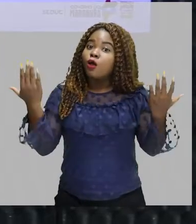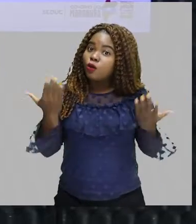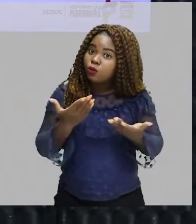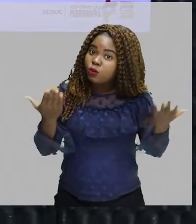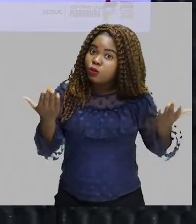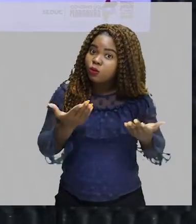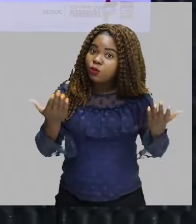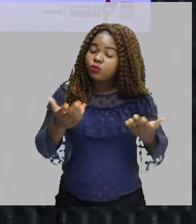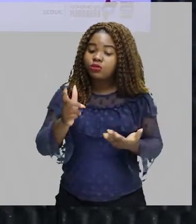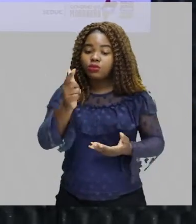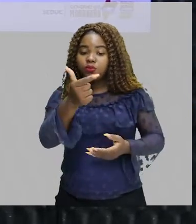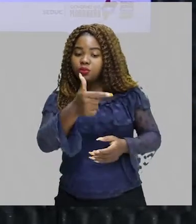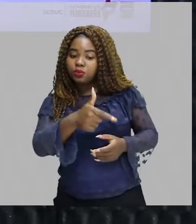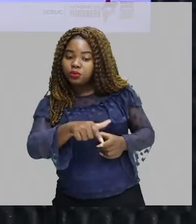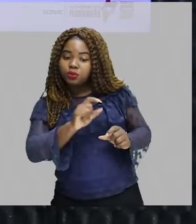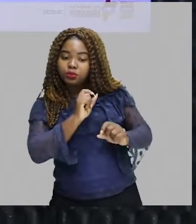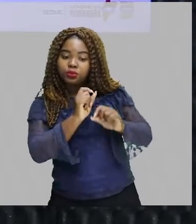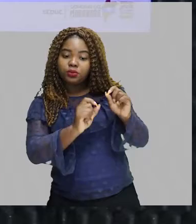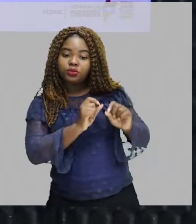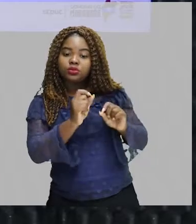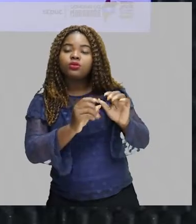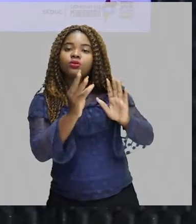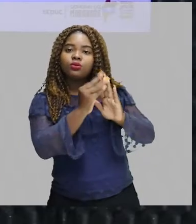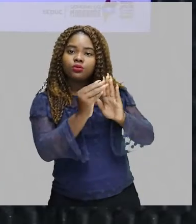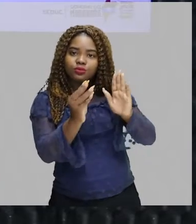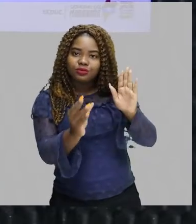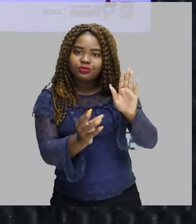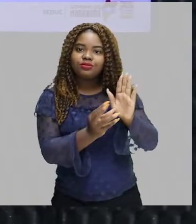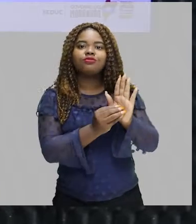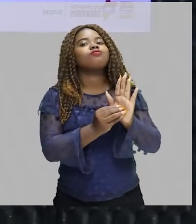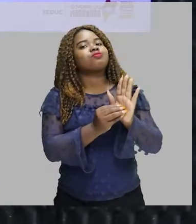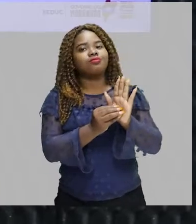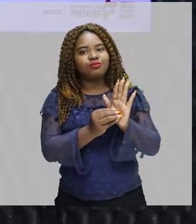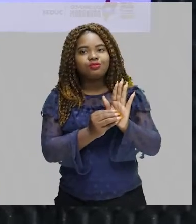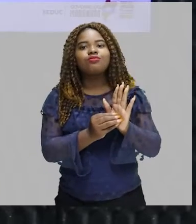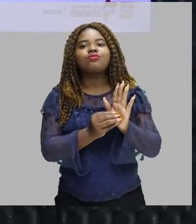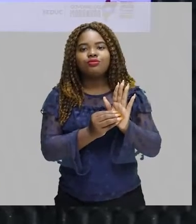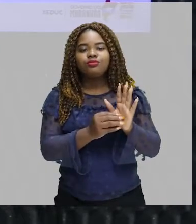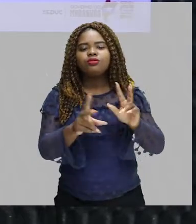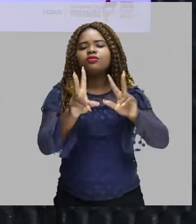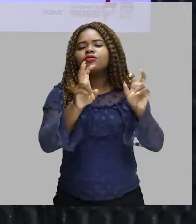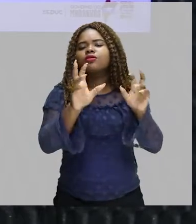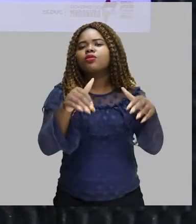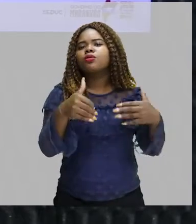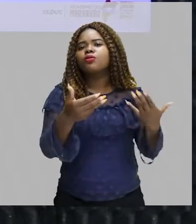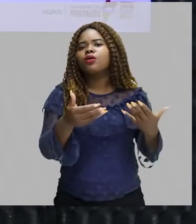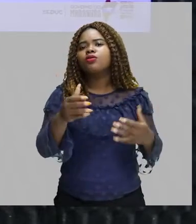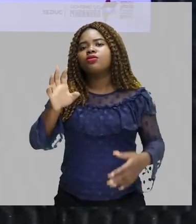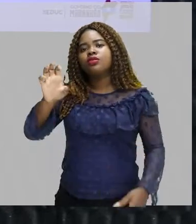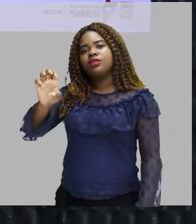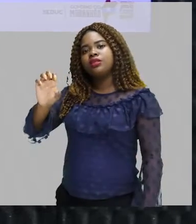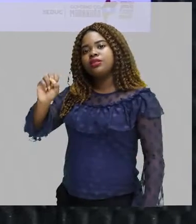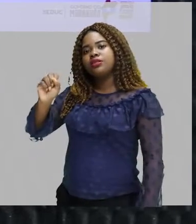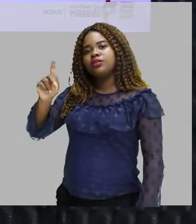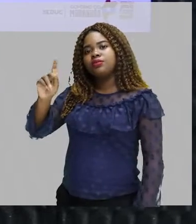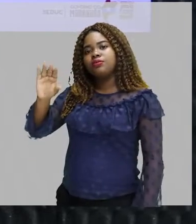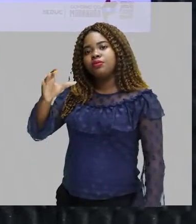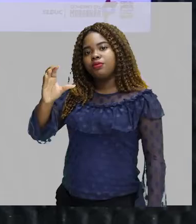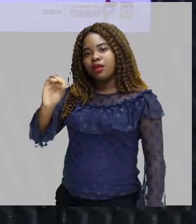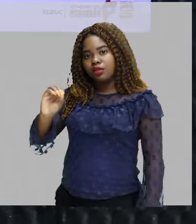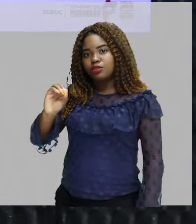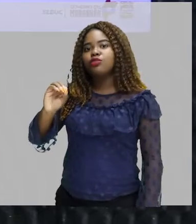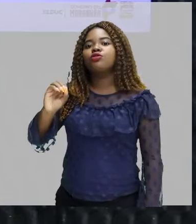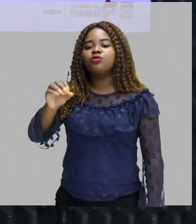dar continuidade, tá? A segunda parte aí da nossa aula sobre os espaços urbano